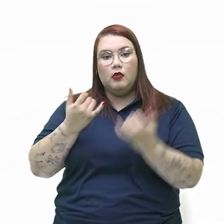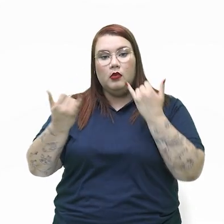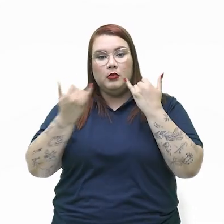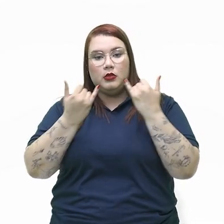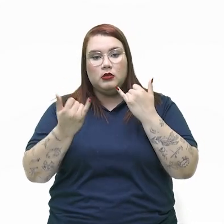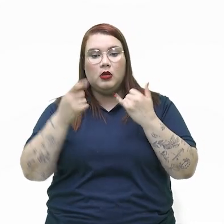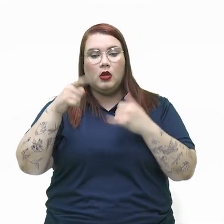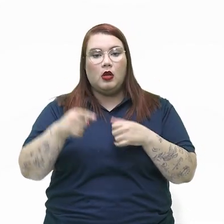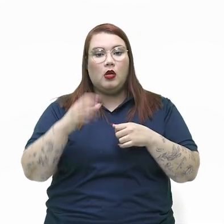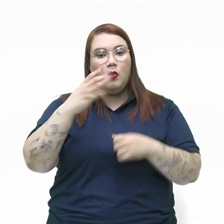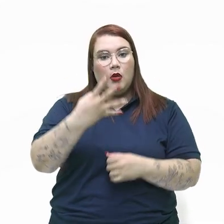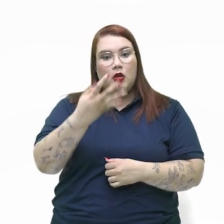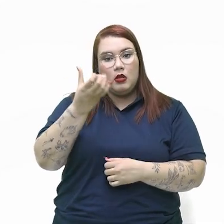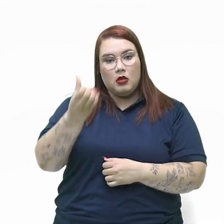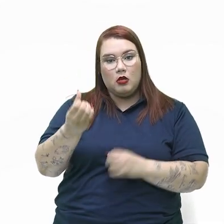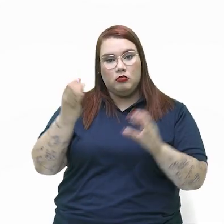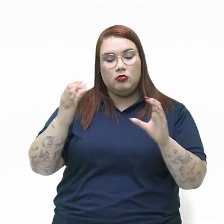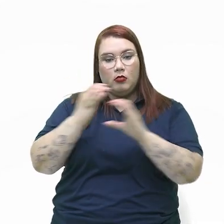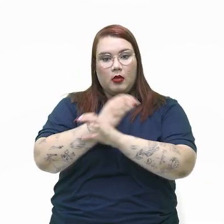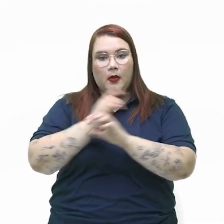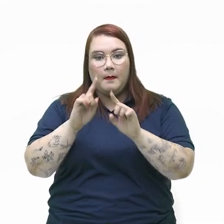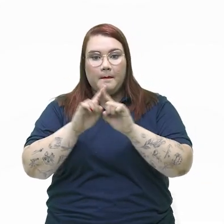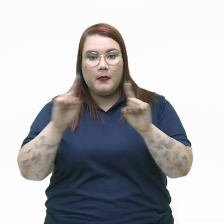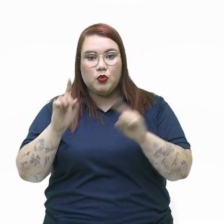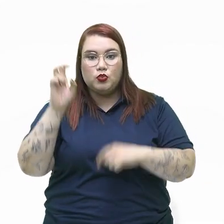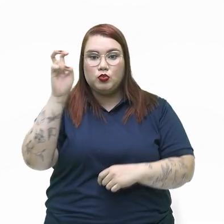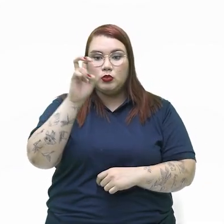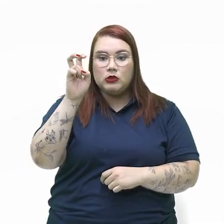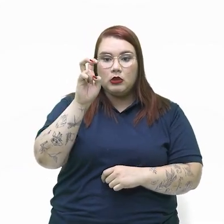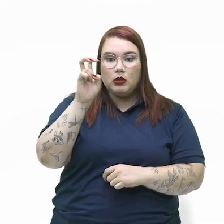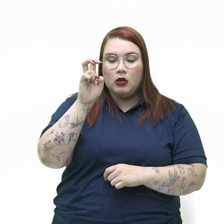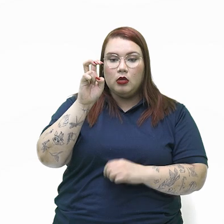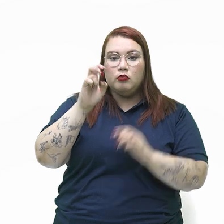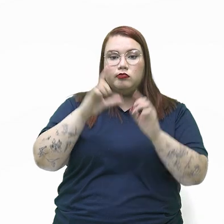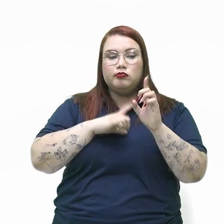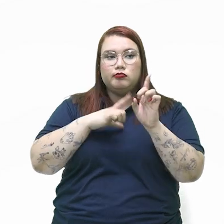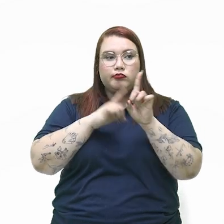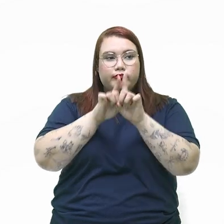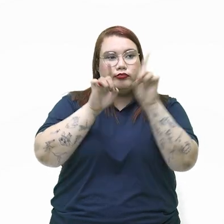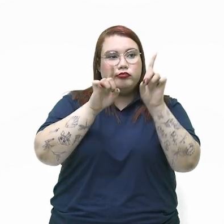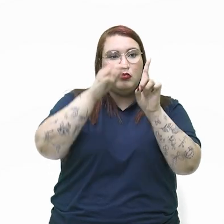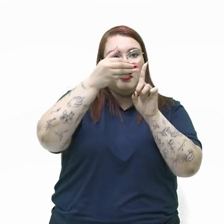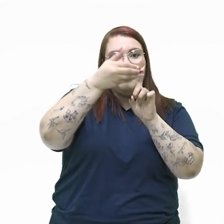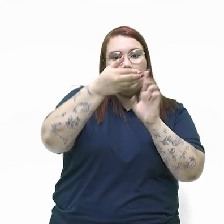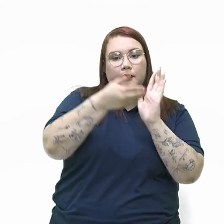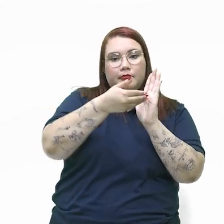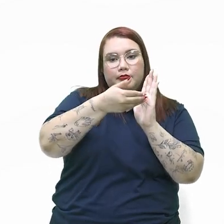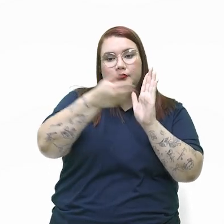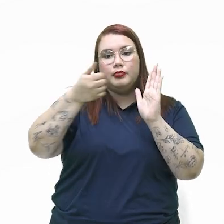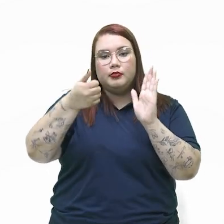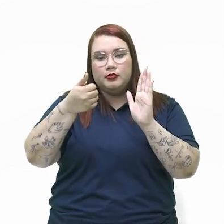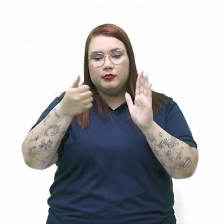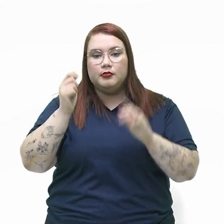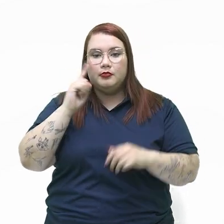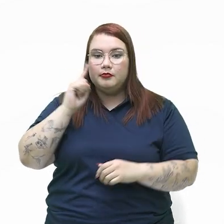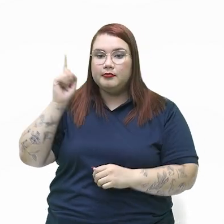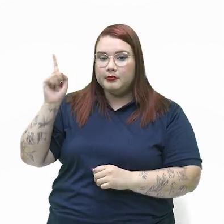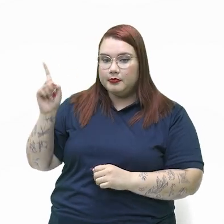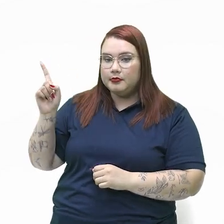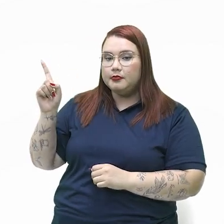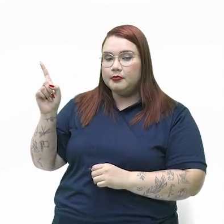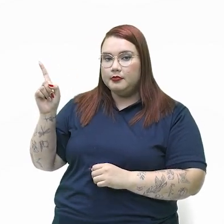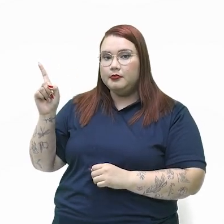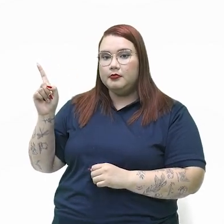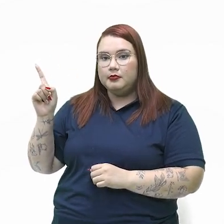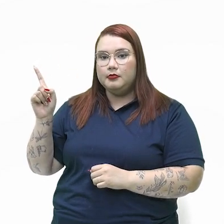vocês, são 46 pares, mas no par 5, né, nós temos uma pequena deleção, né, o bracinho dele ficou menor, como vocês